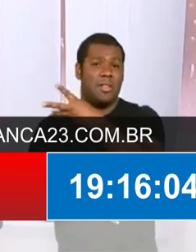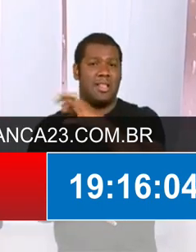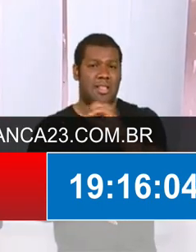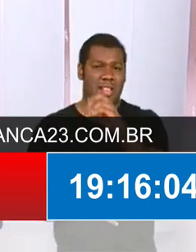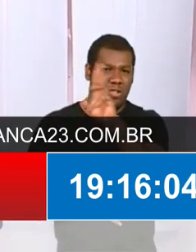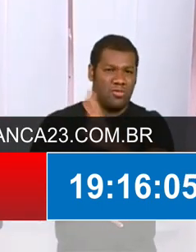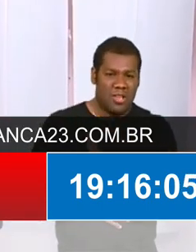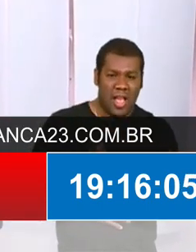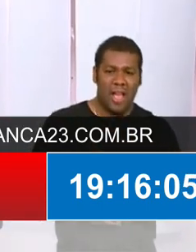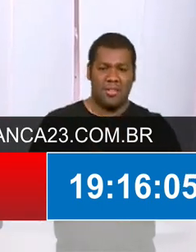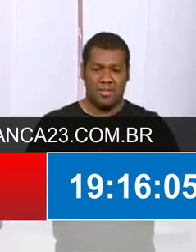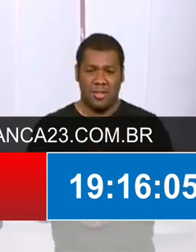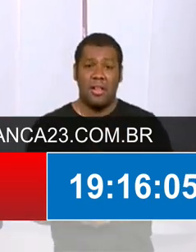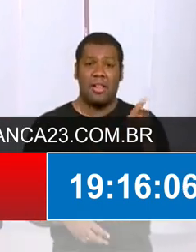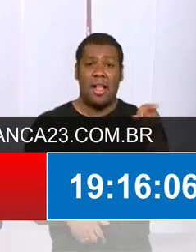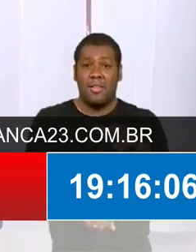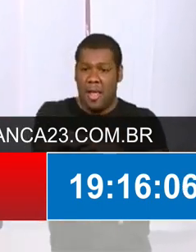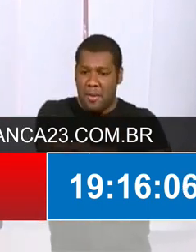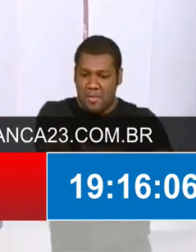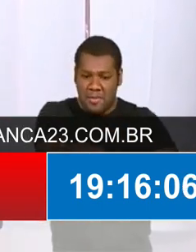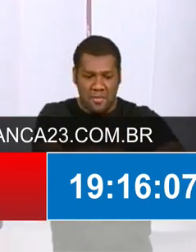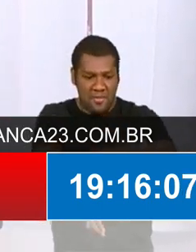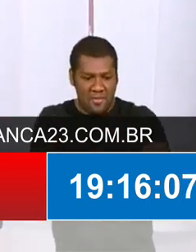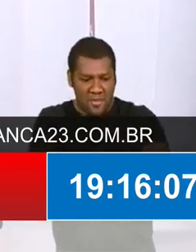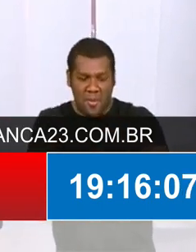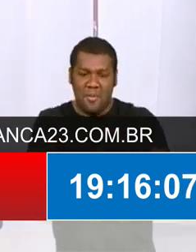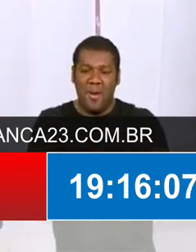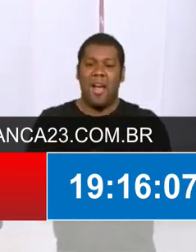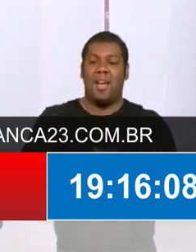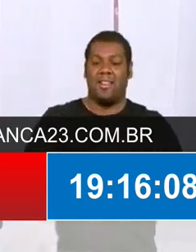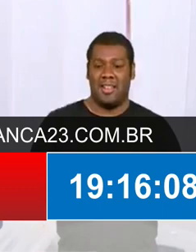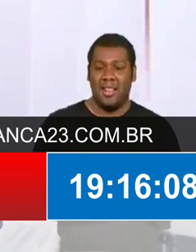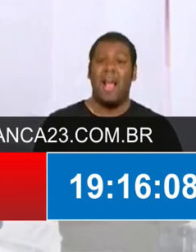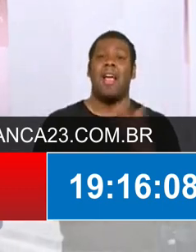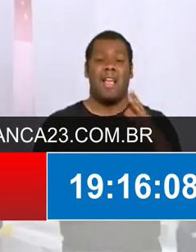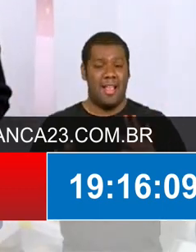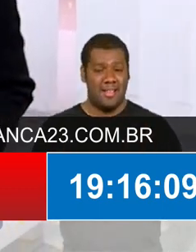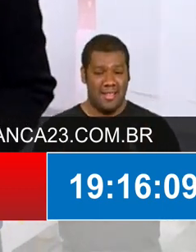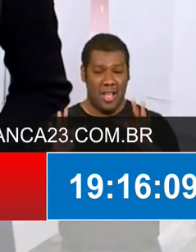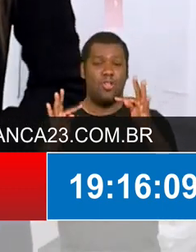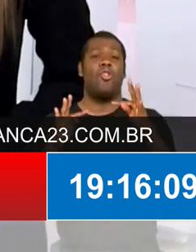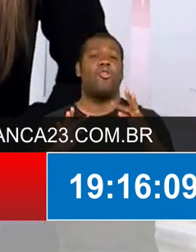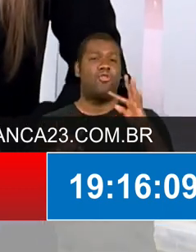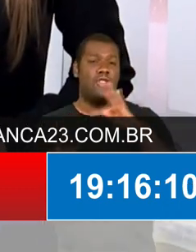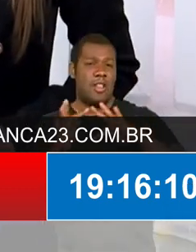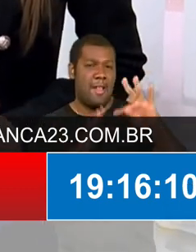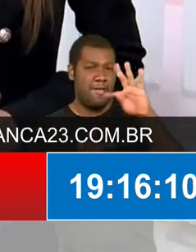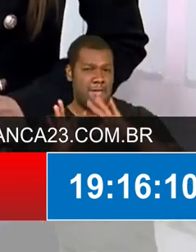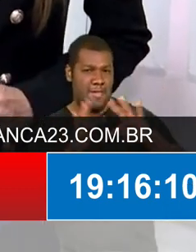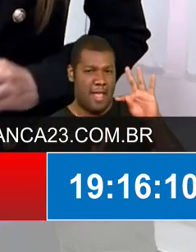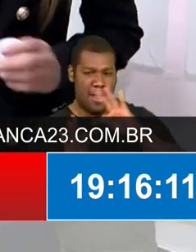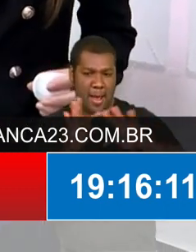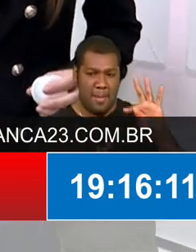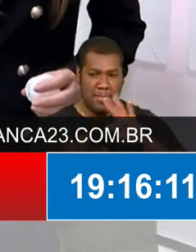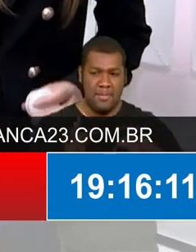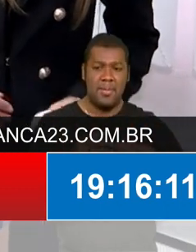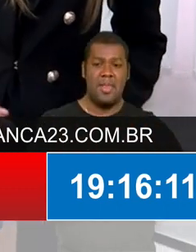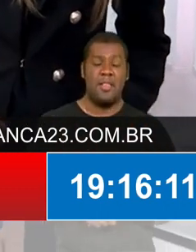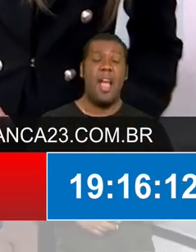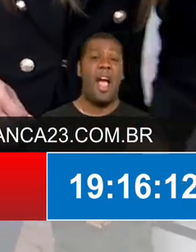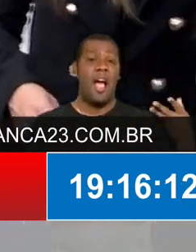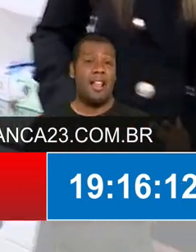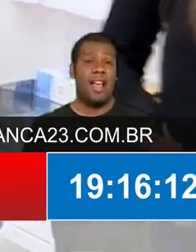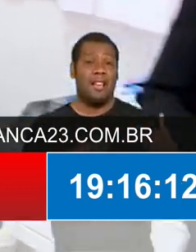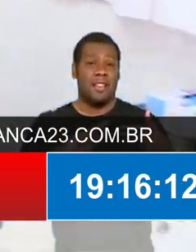Após ter esta pomada absorvida pela pele, o paciente passa por um tratamento de terapia fotodinâmica que mata as